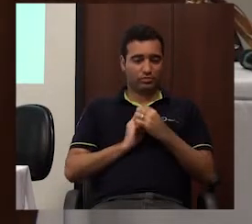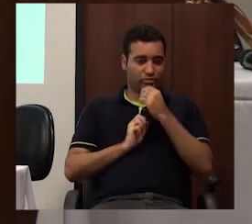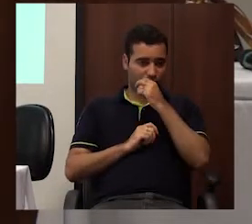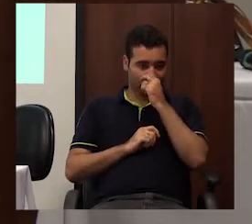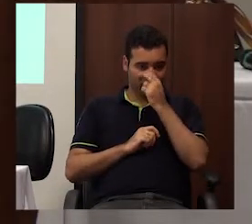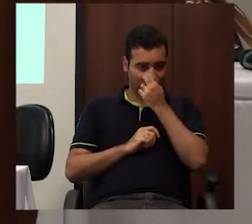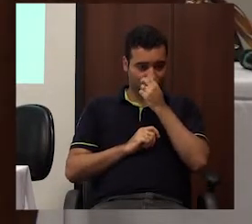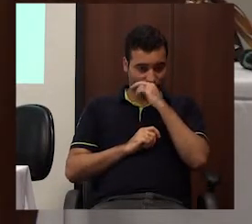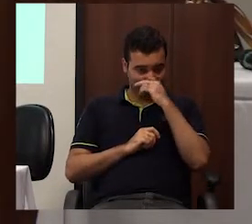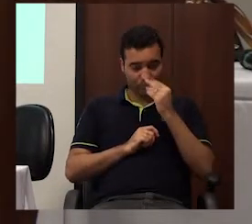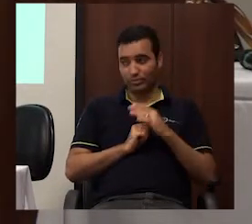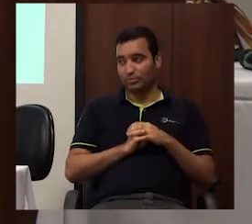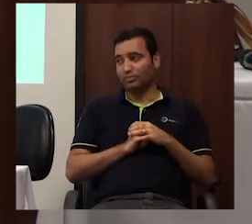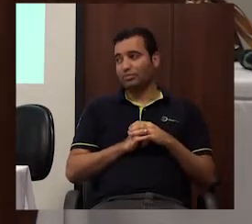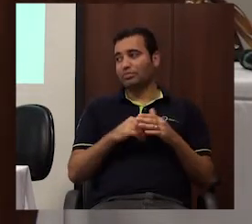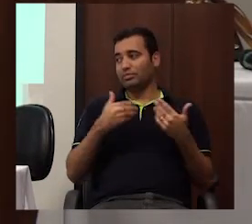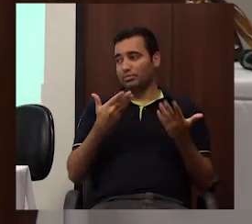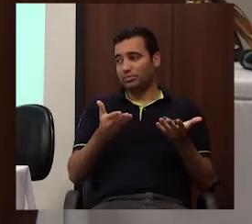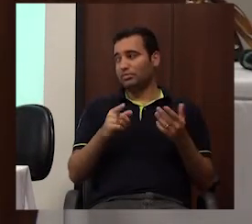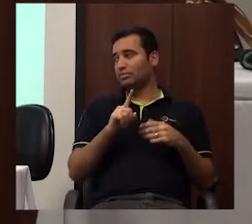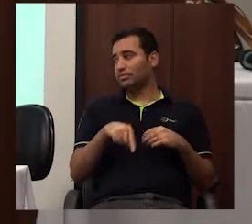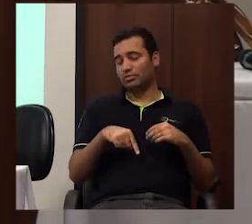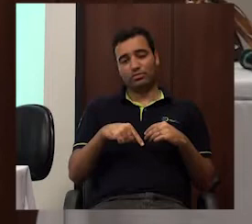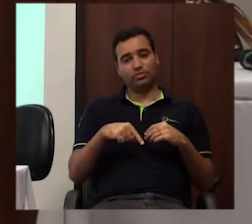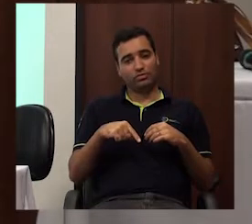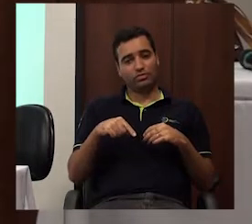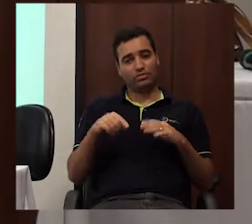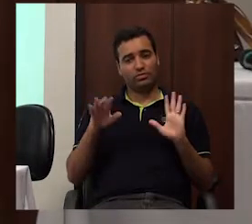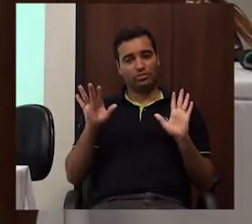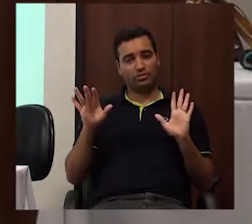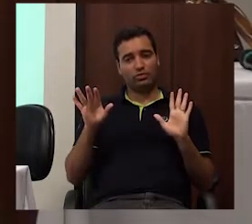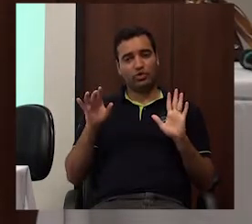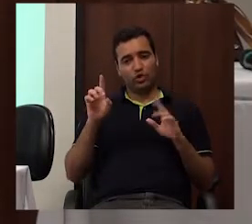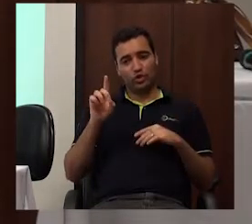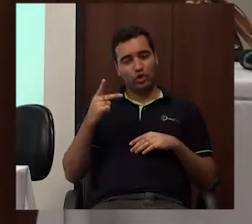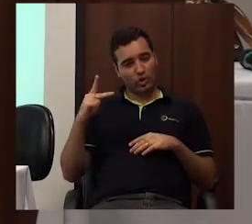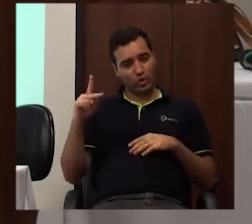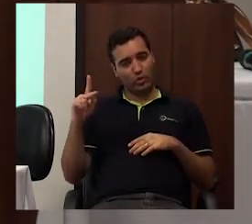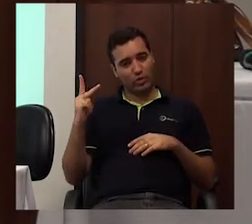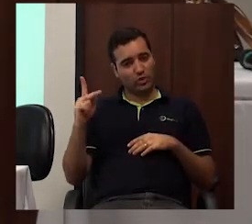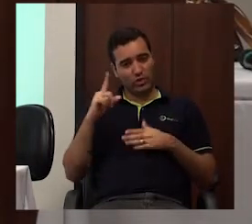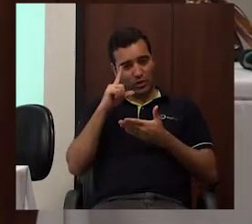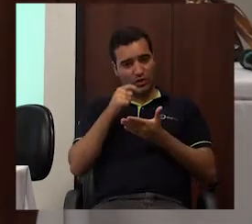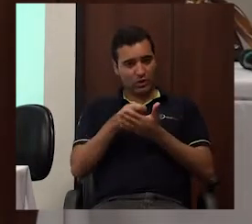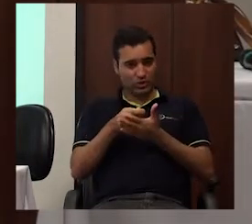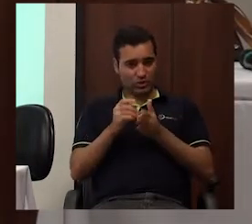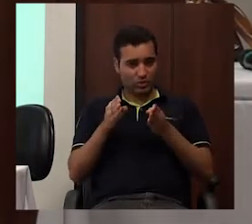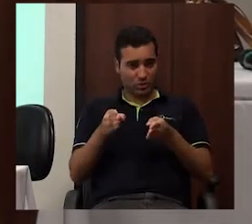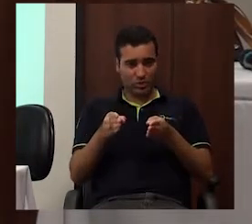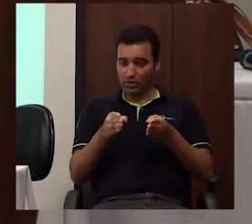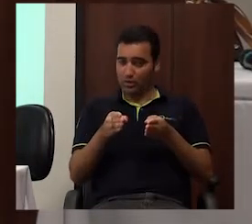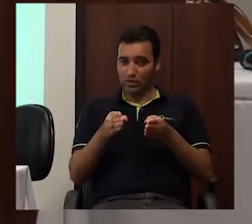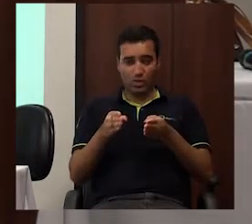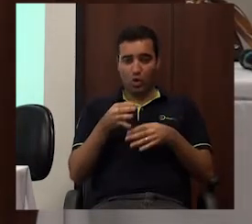então, é uma opção do poder público ter esse atendimento educacional especializado? Não, não